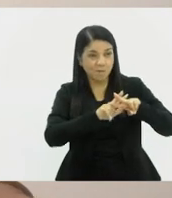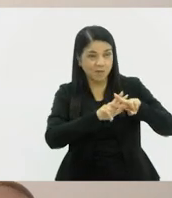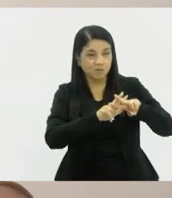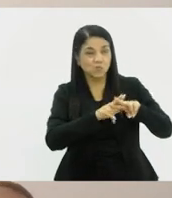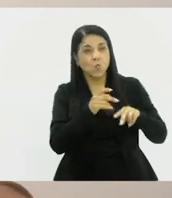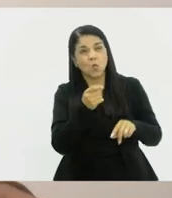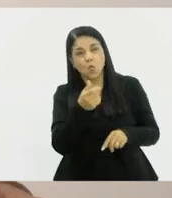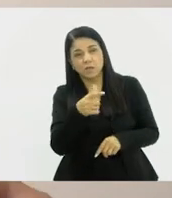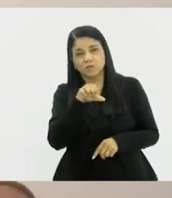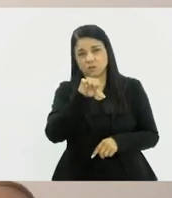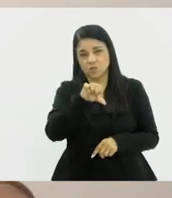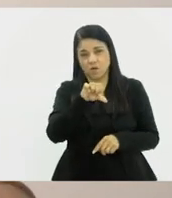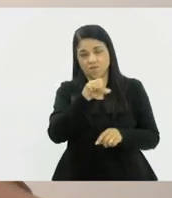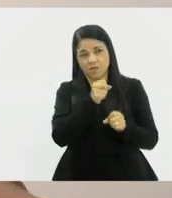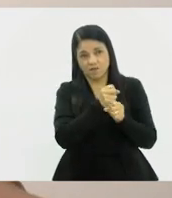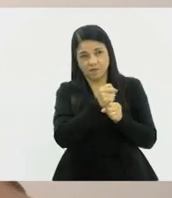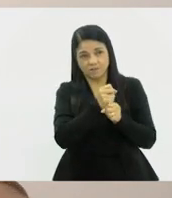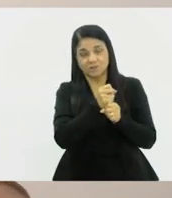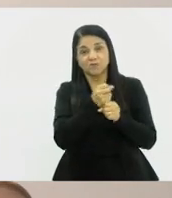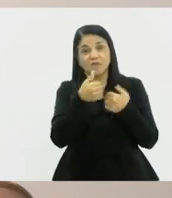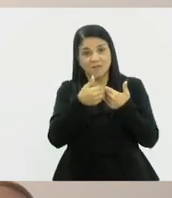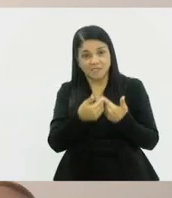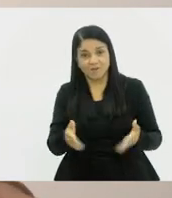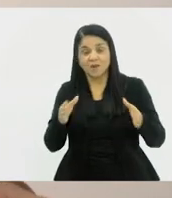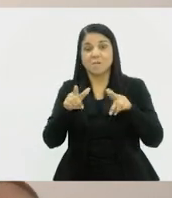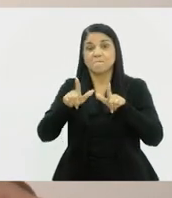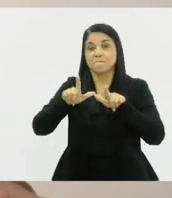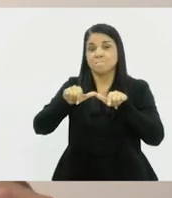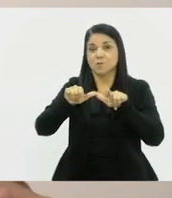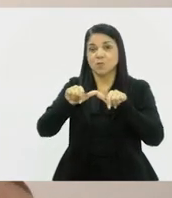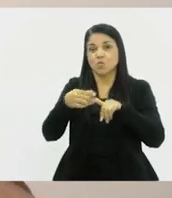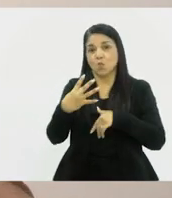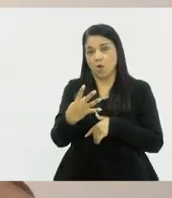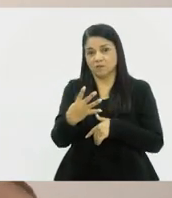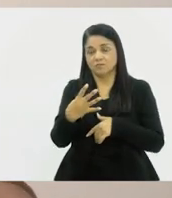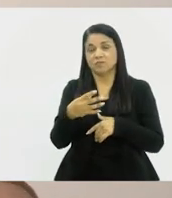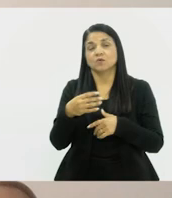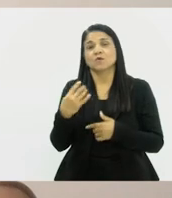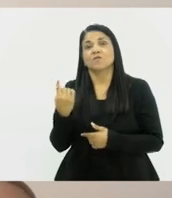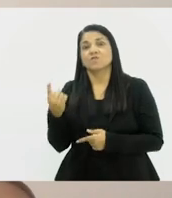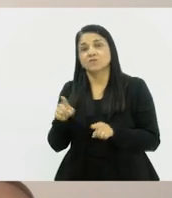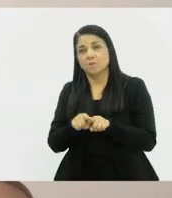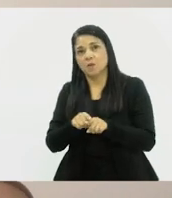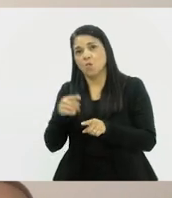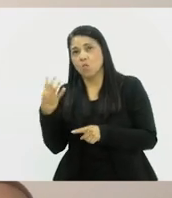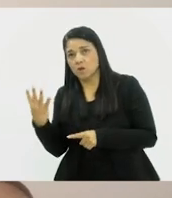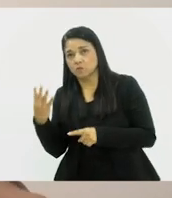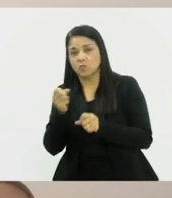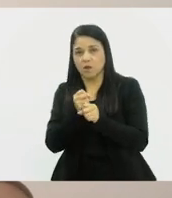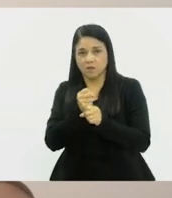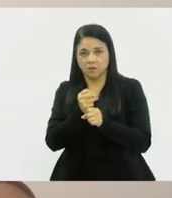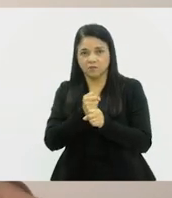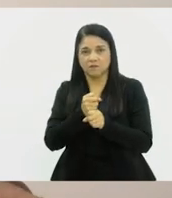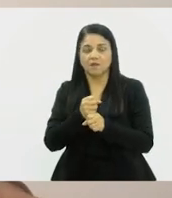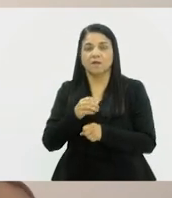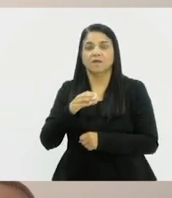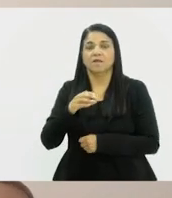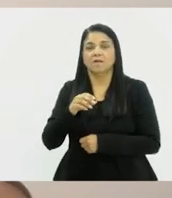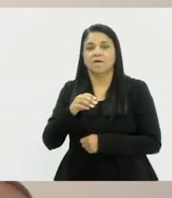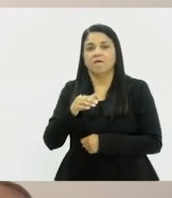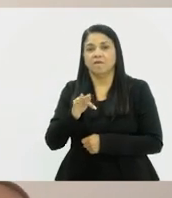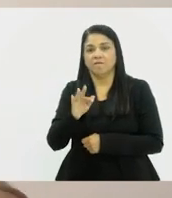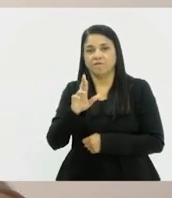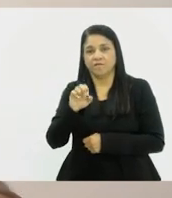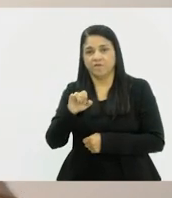anos inaugurei bango 4 fiquei 4 anos na FR Caneca eh fiquei 4 anos na frente Caneca